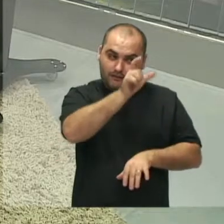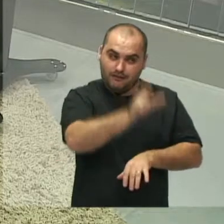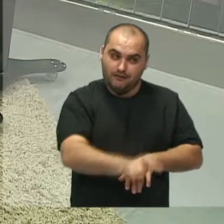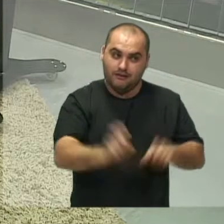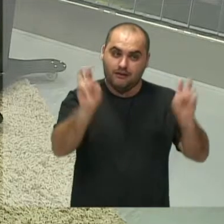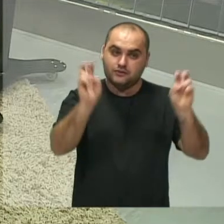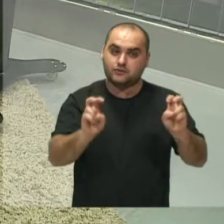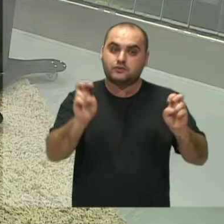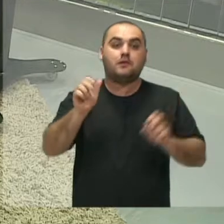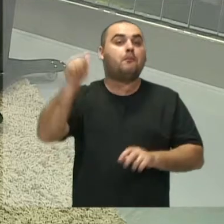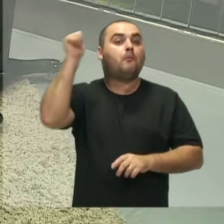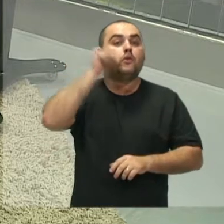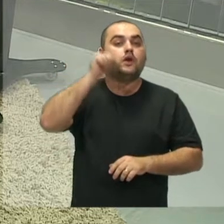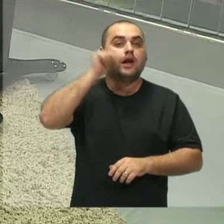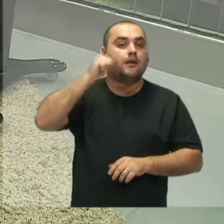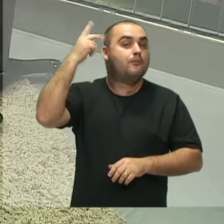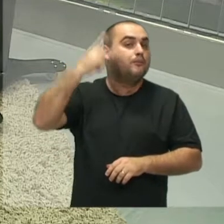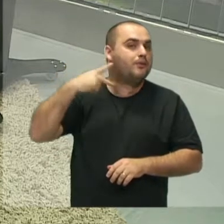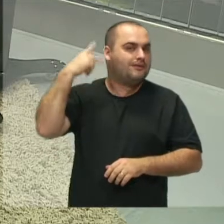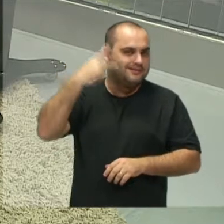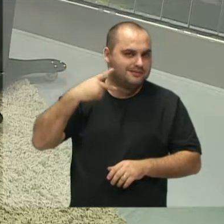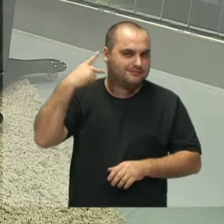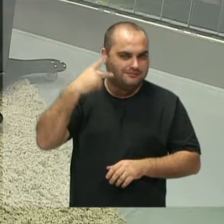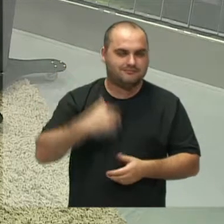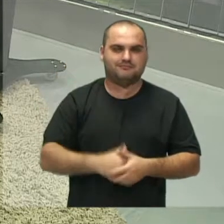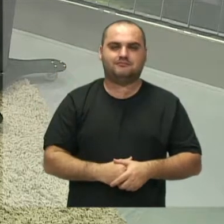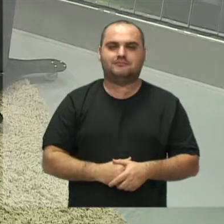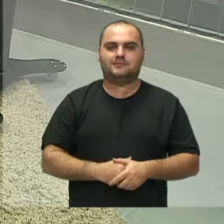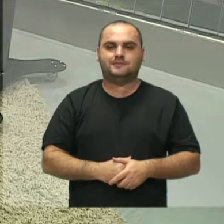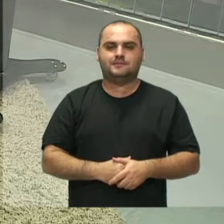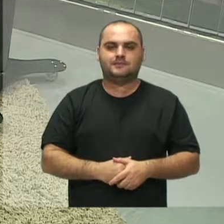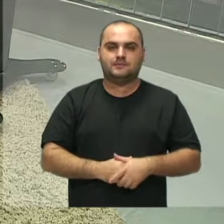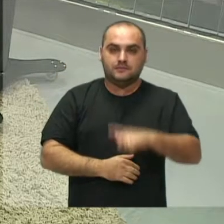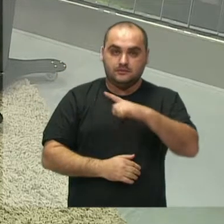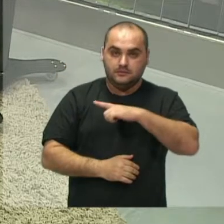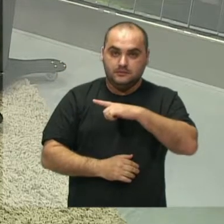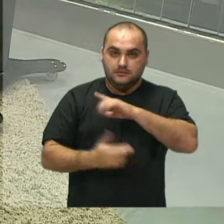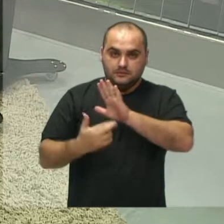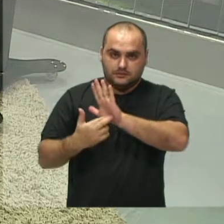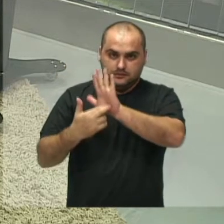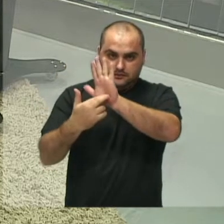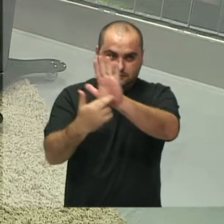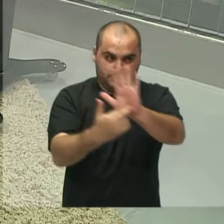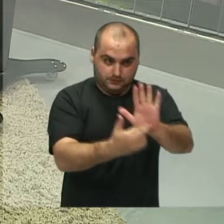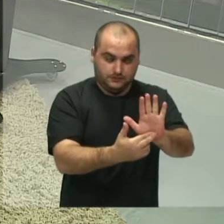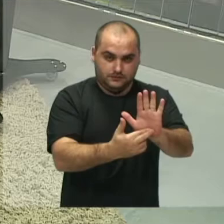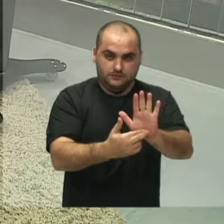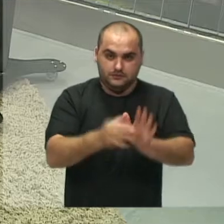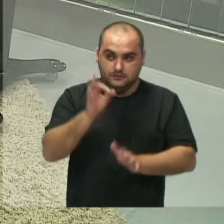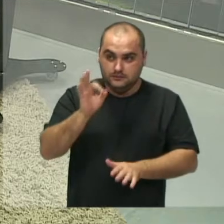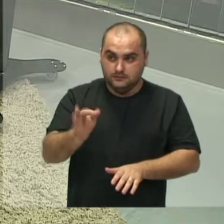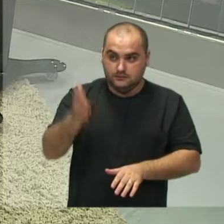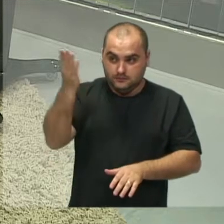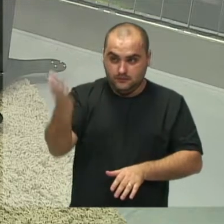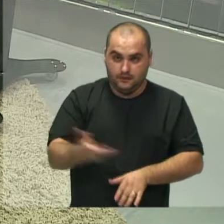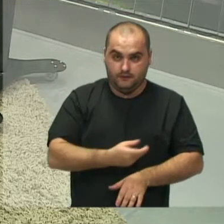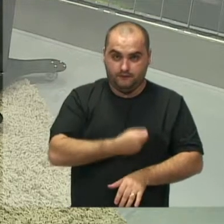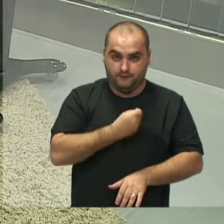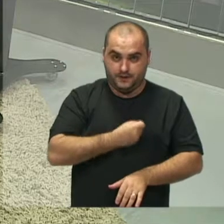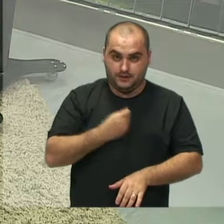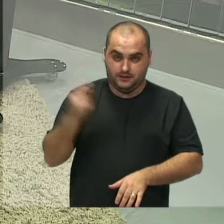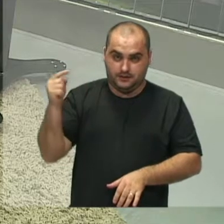sobre a mulher na política, né? Tem uma representatividade aí, você estar aqui também na